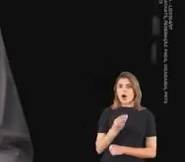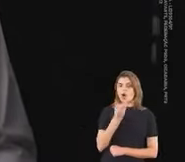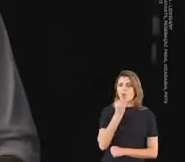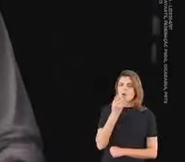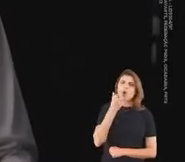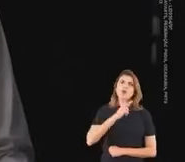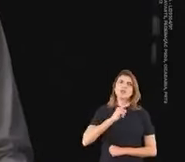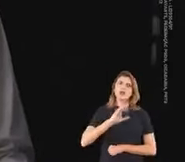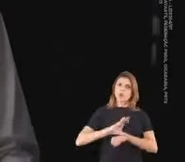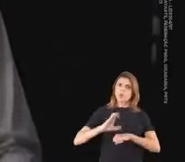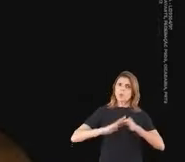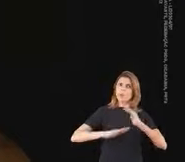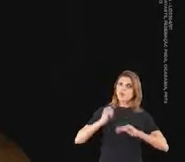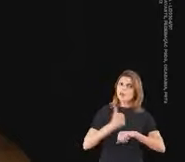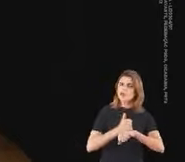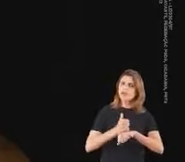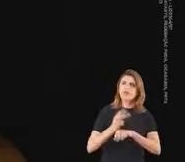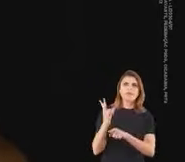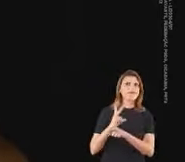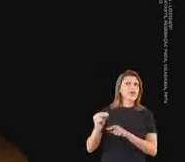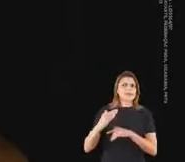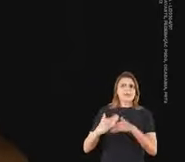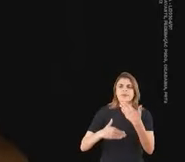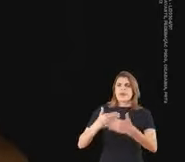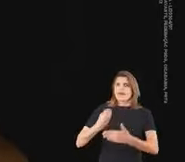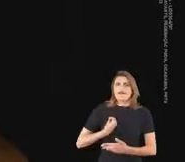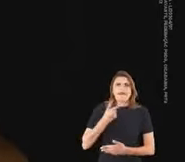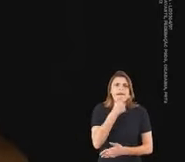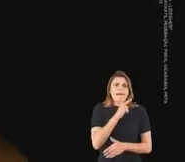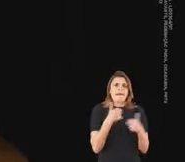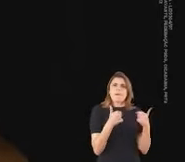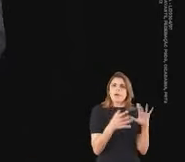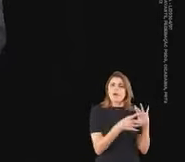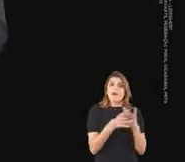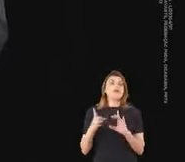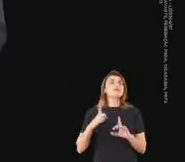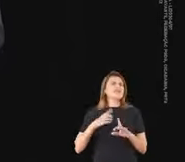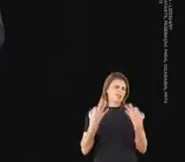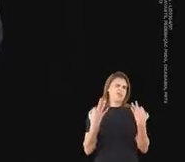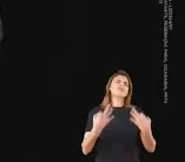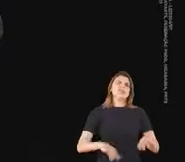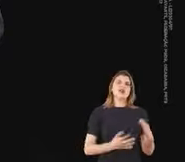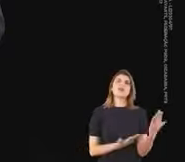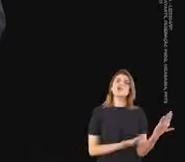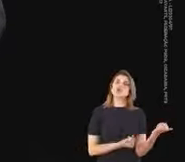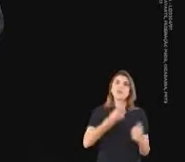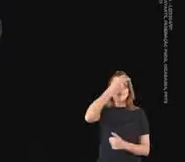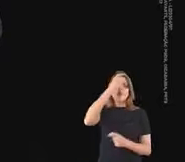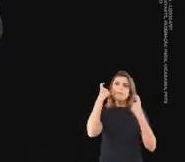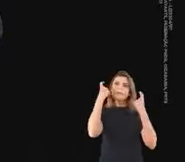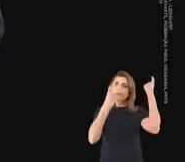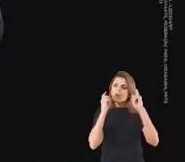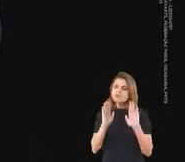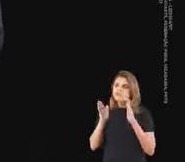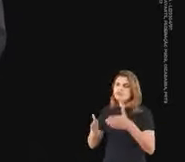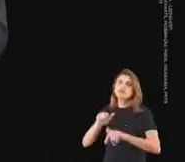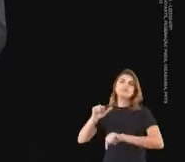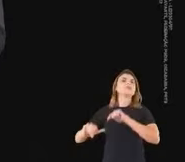cidade ter uma profissão e vencer na vida. O jovem da nossa cidade pode ter certeza que a